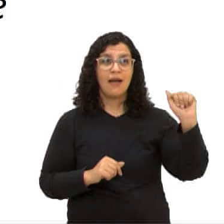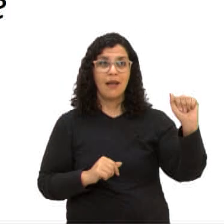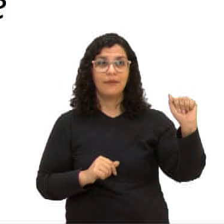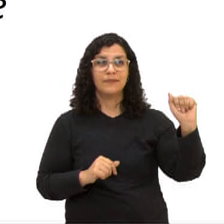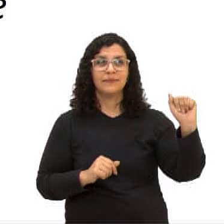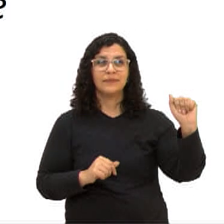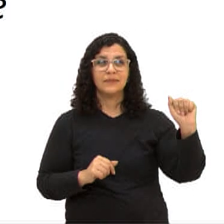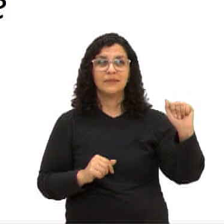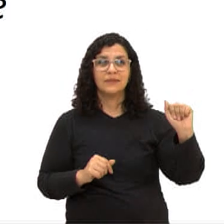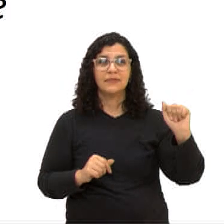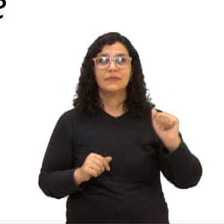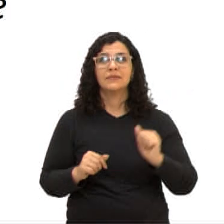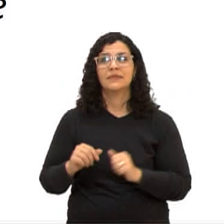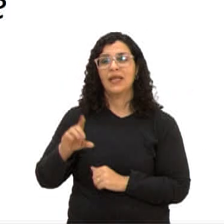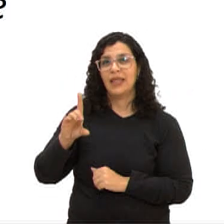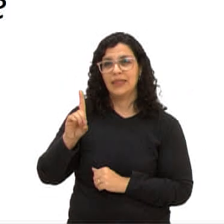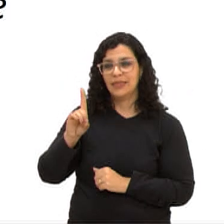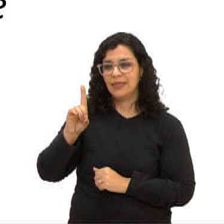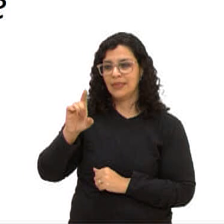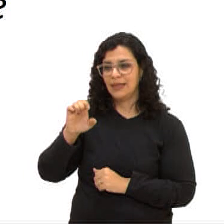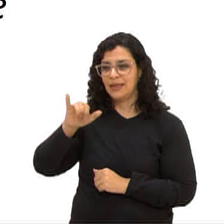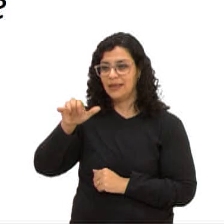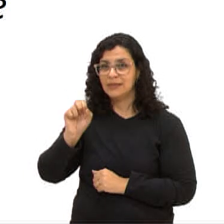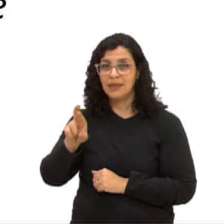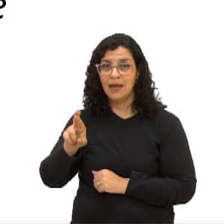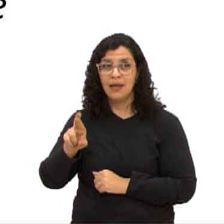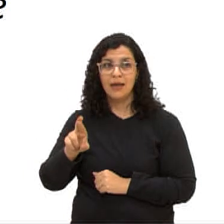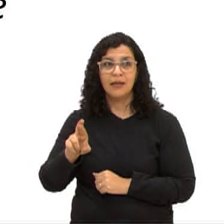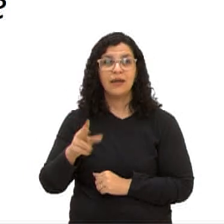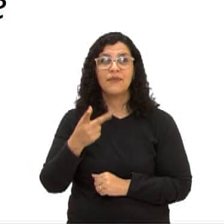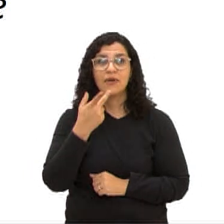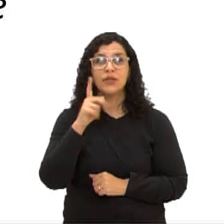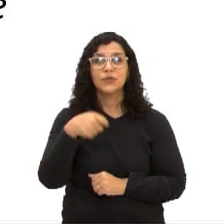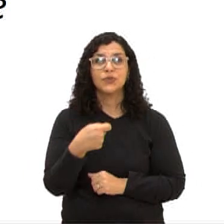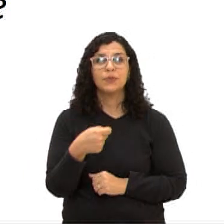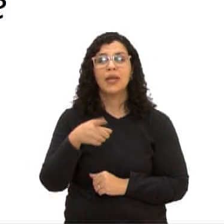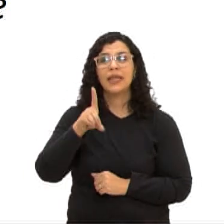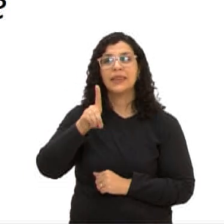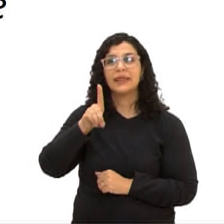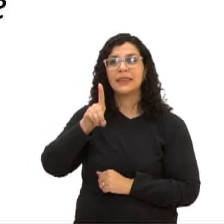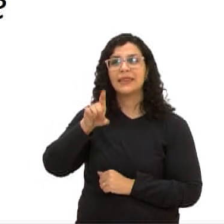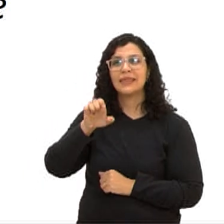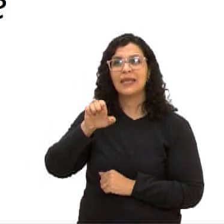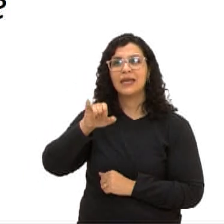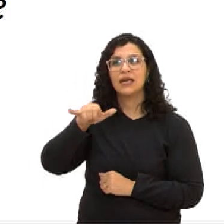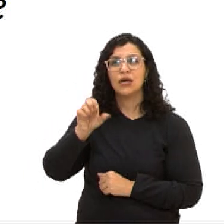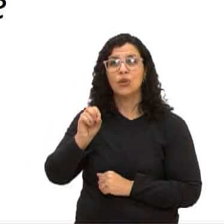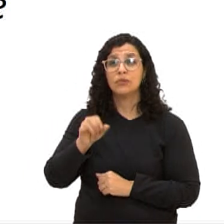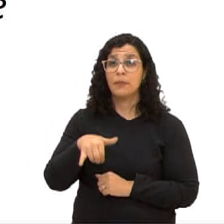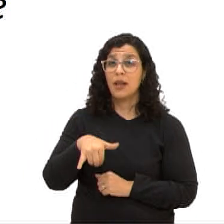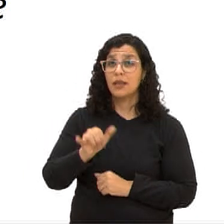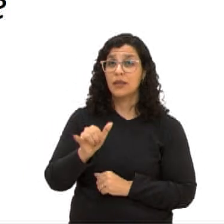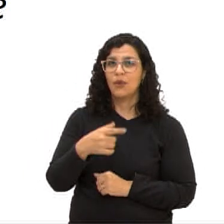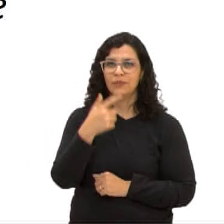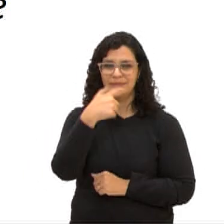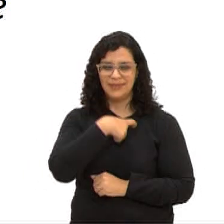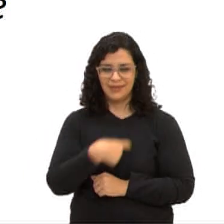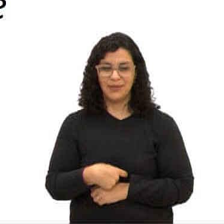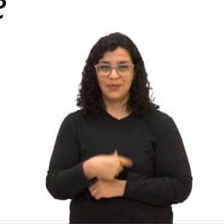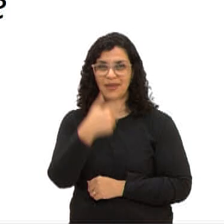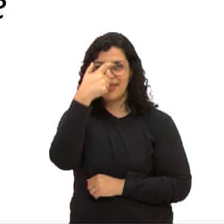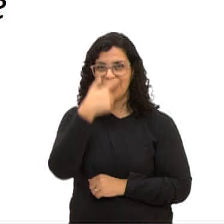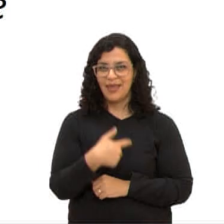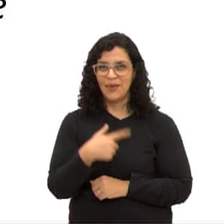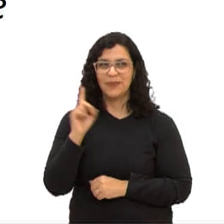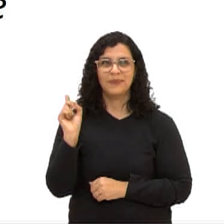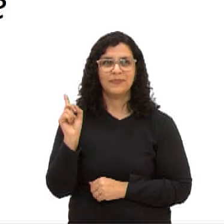A. O verbo é dejar e o sujeito é yo. Então, a primeira pessoa, dejo